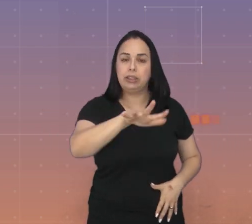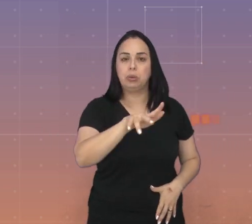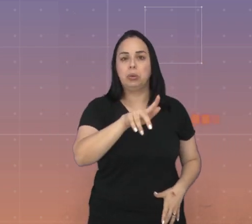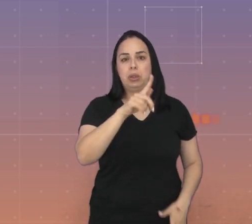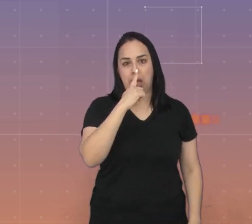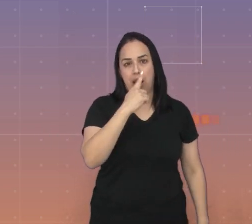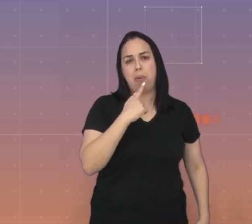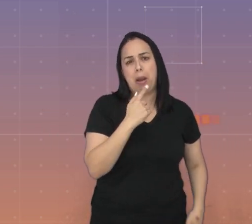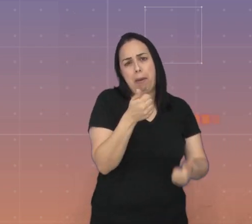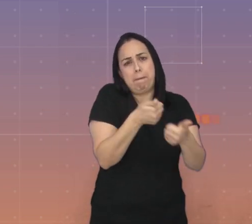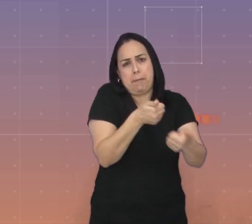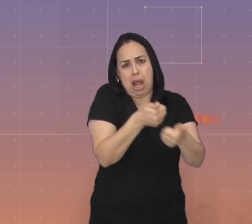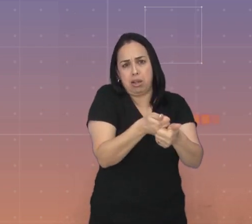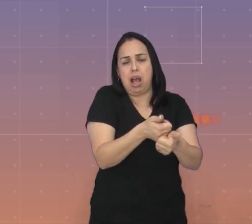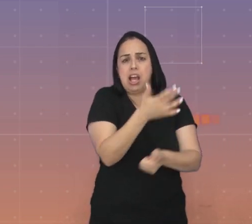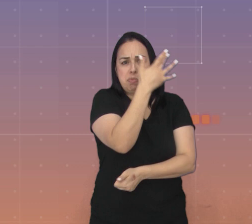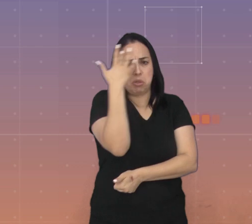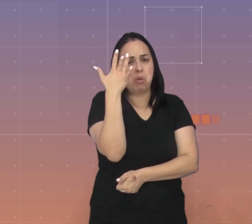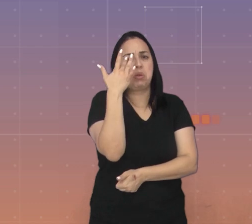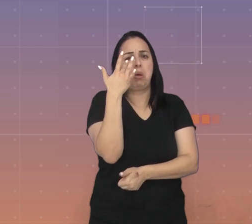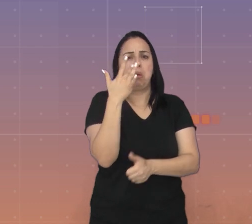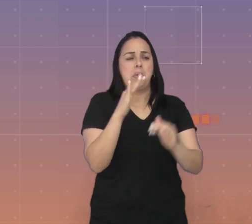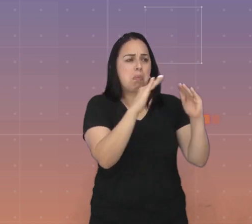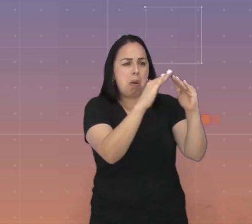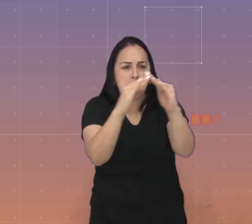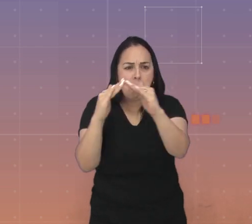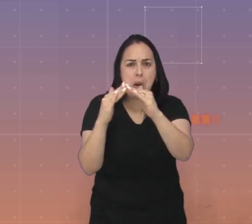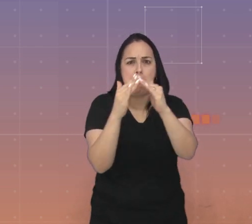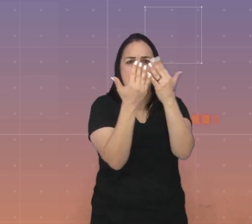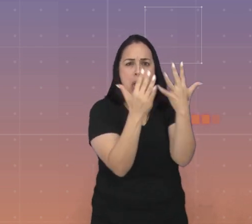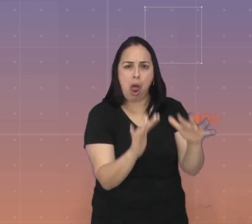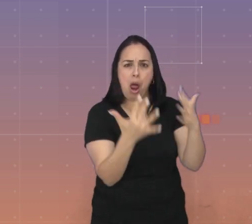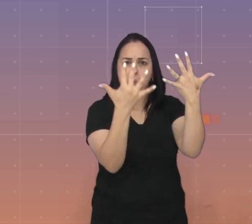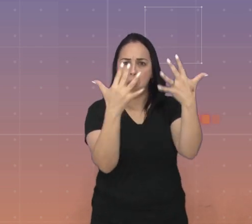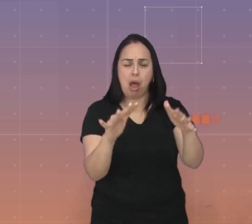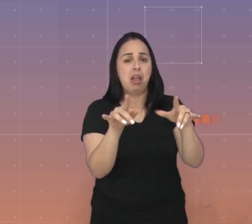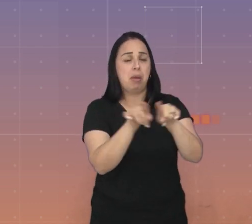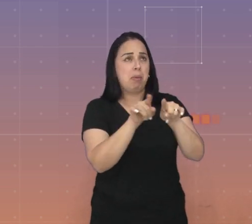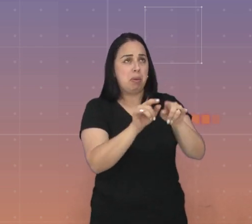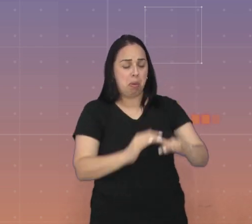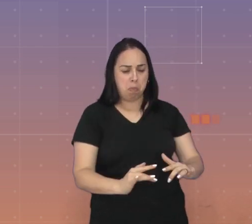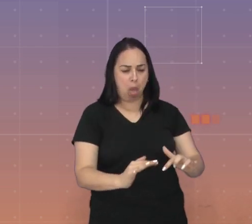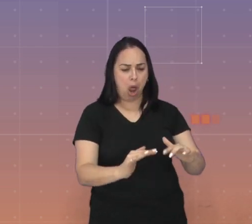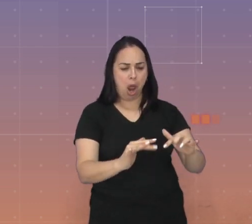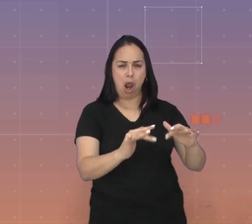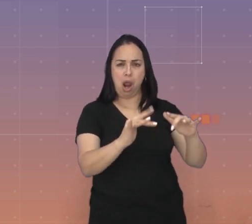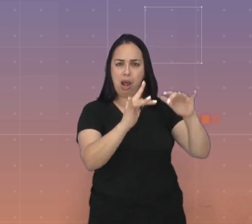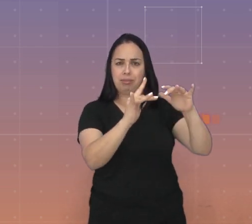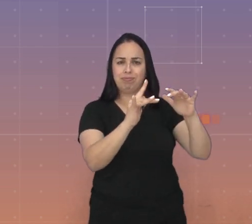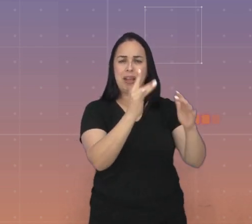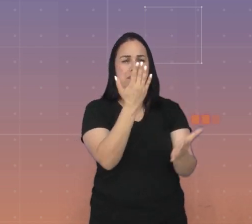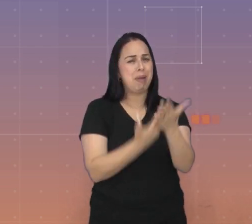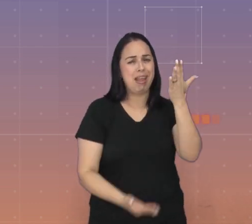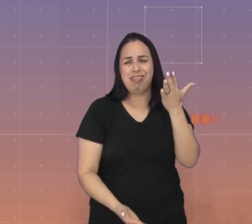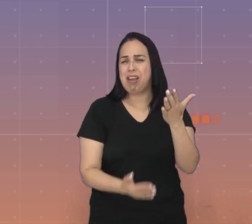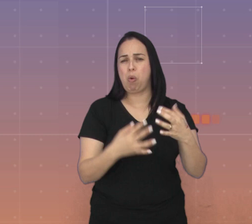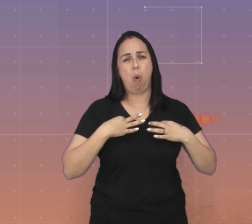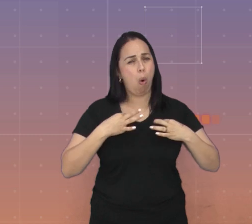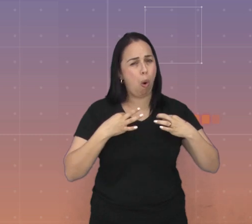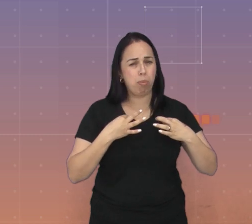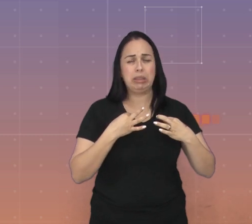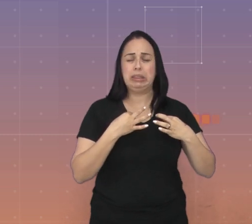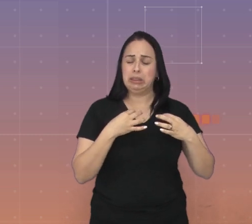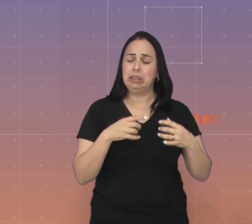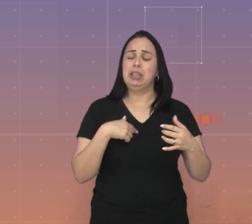bairro Galo Branco, onde muitas famílias tiveram prejuízos. Foram mais de 40 casas alagadas e muitas pessoas